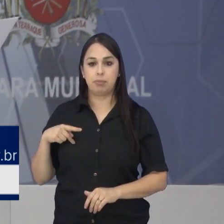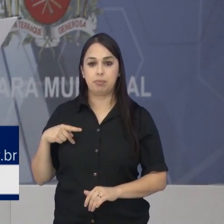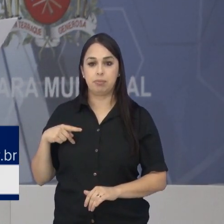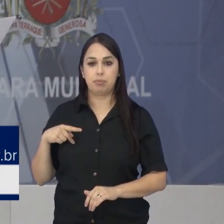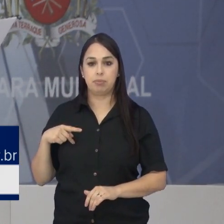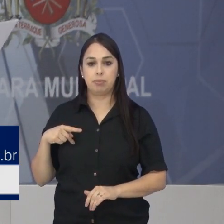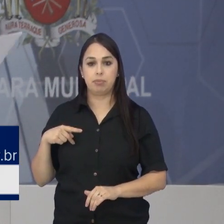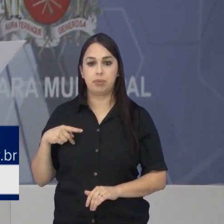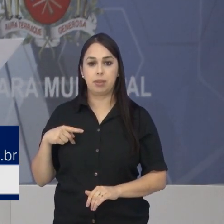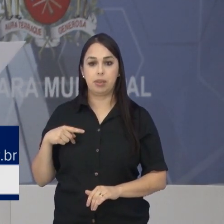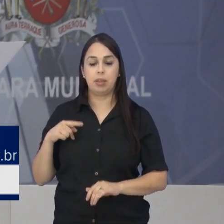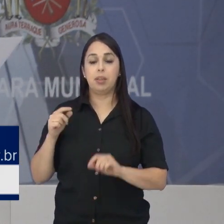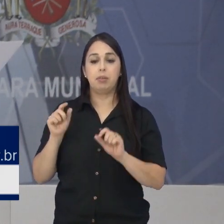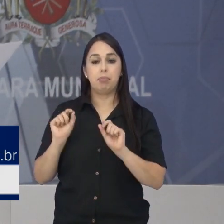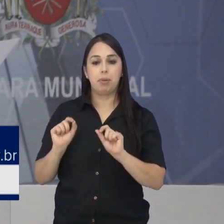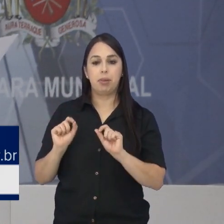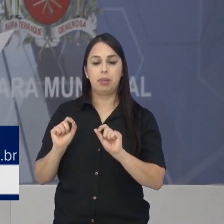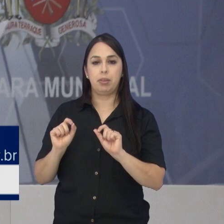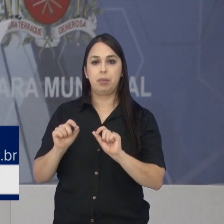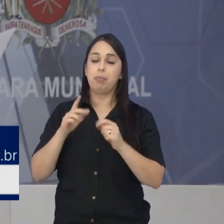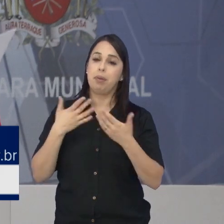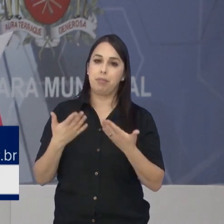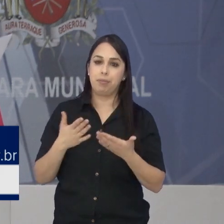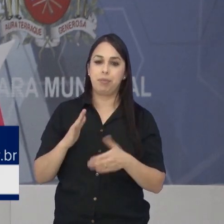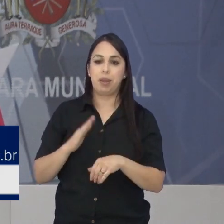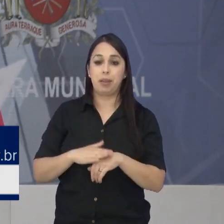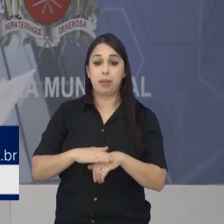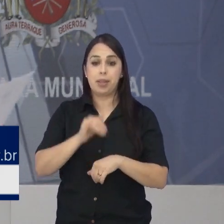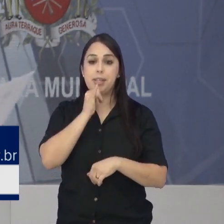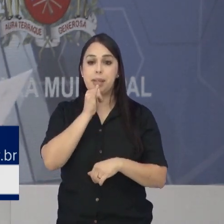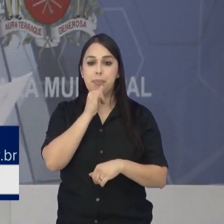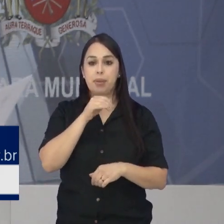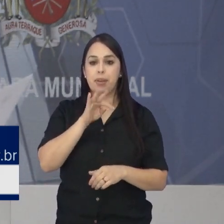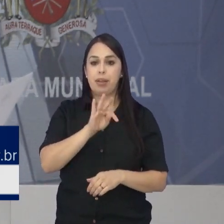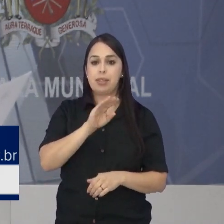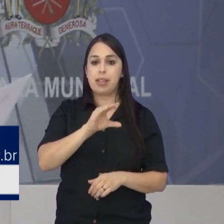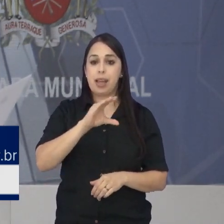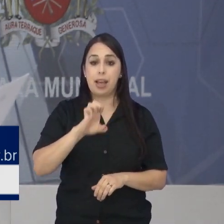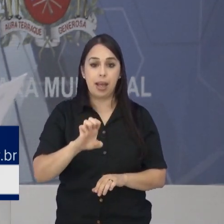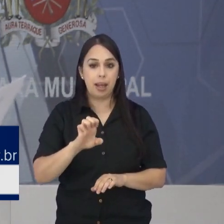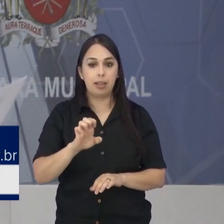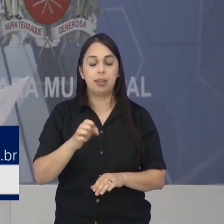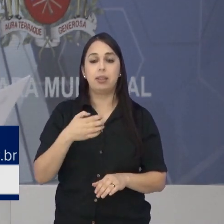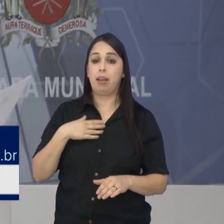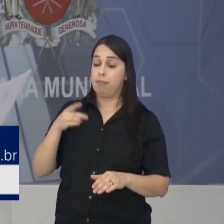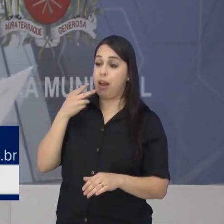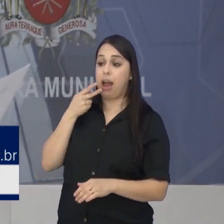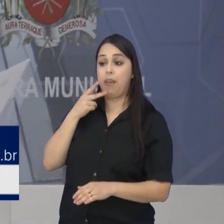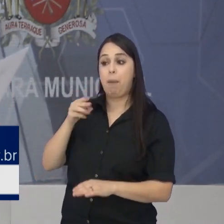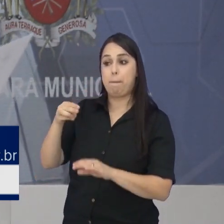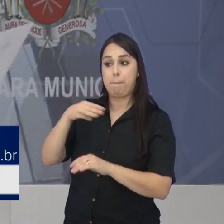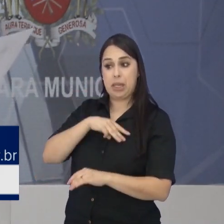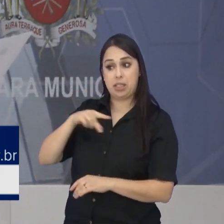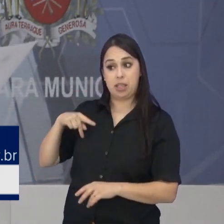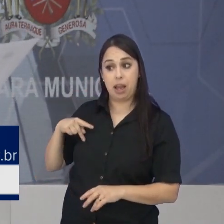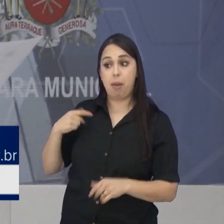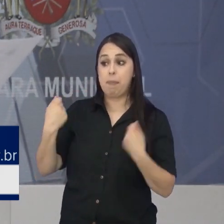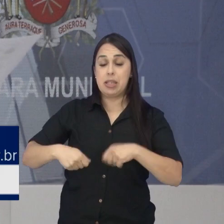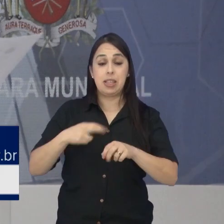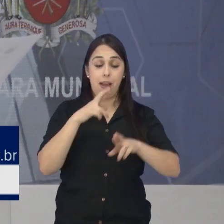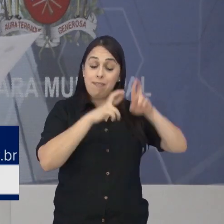que fizerem necessárias para o caso. Então, o Tribunal de Contas está apontando para o Ministério Público examinar o